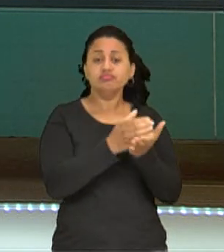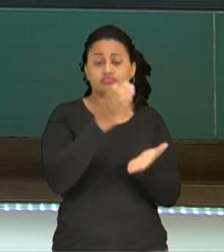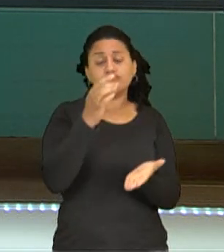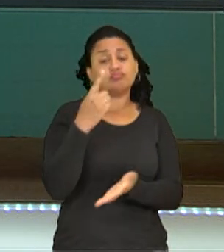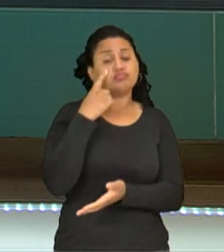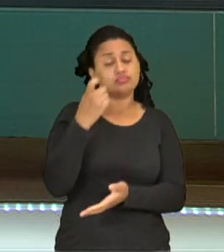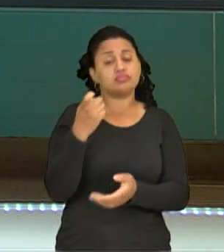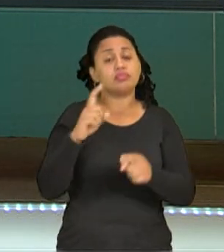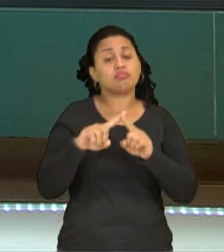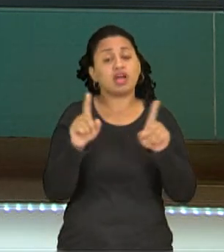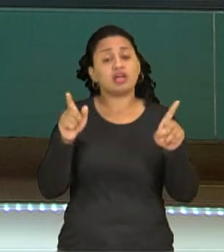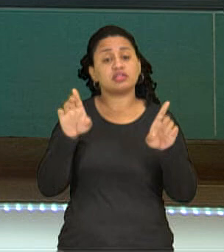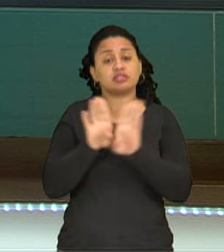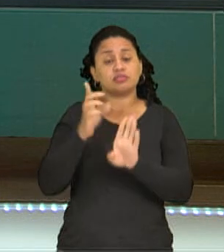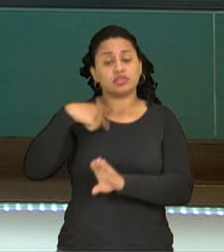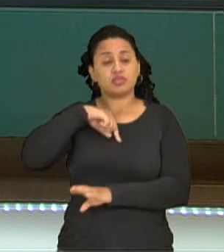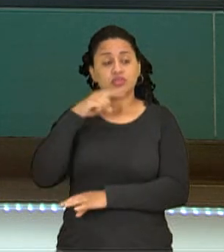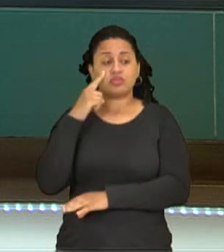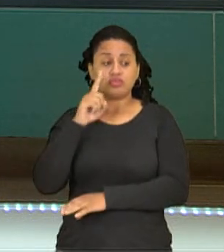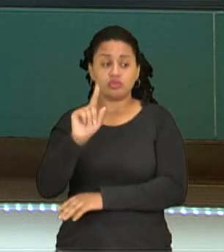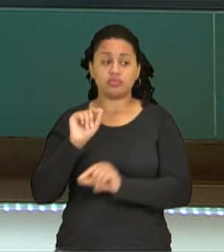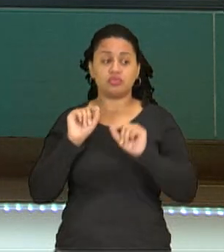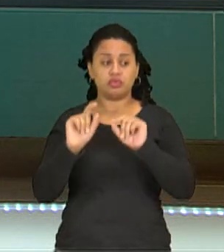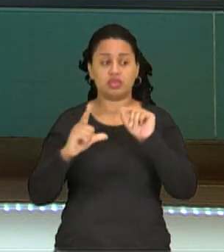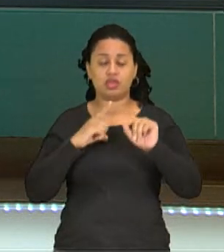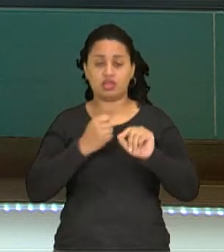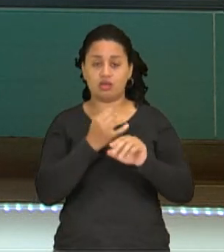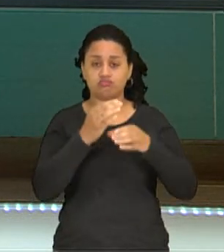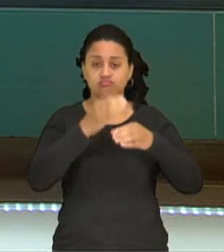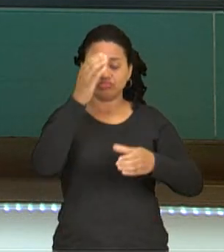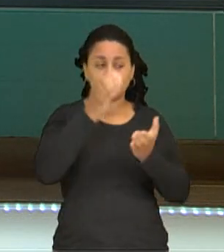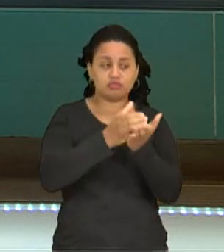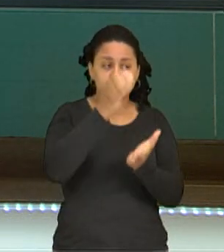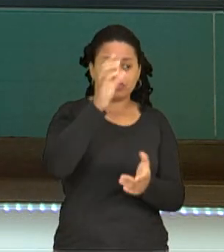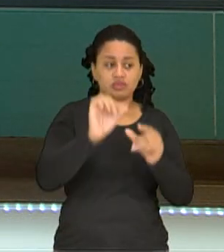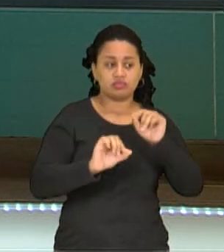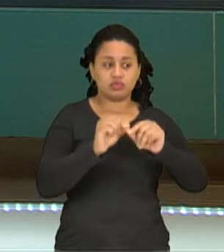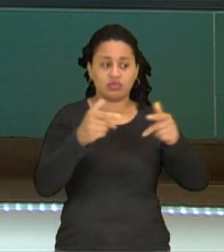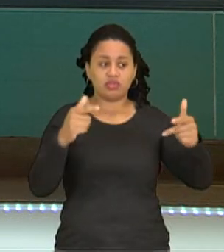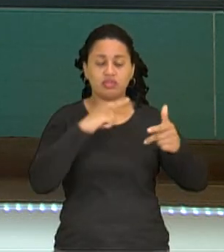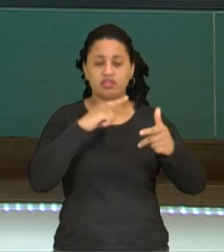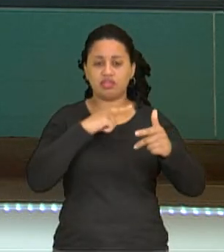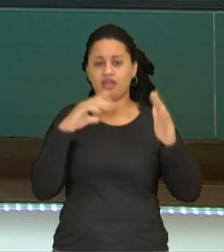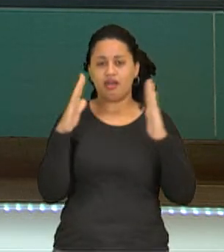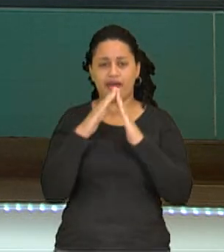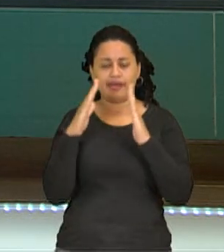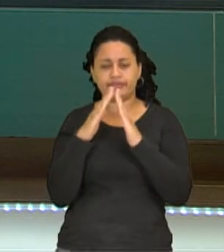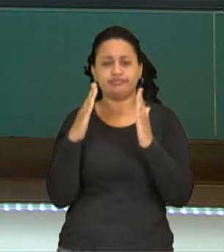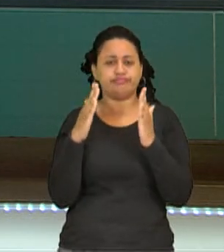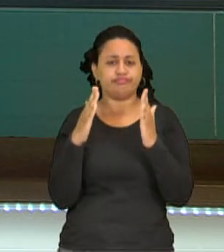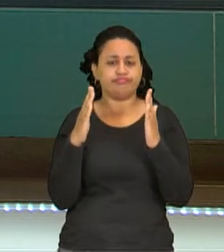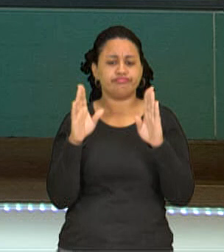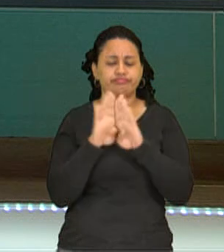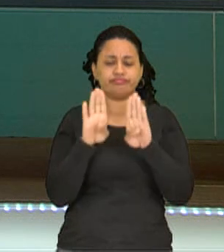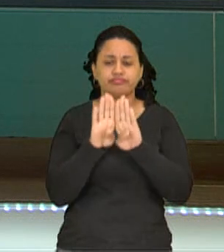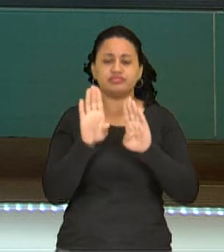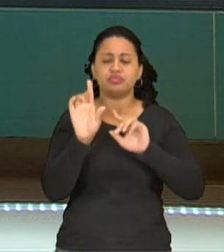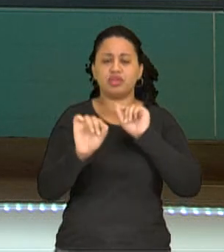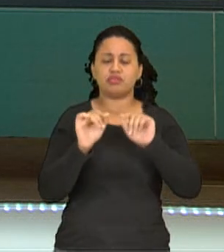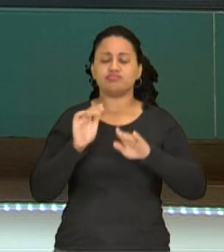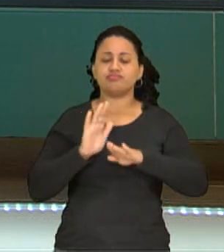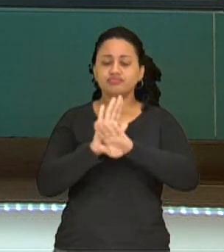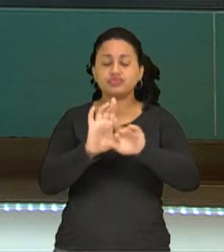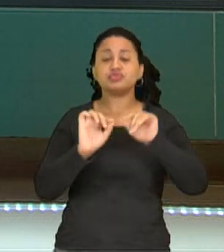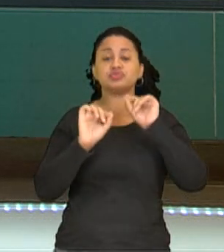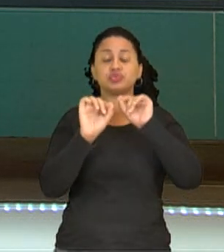gente já viu também que há formatos cilíndricos nas embalagens que a gente tem na nossa casa, que também ajudam